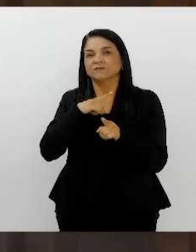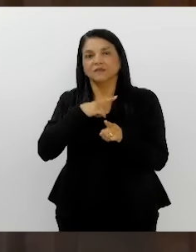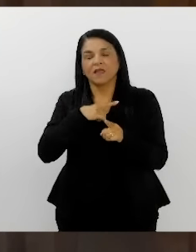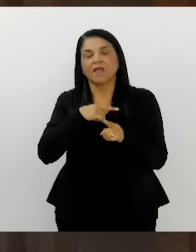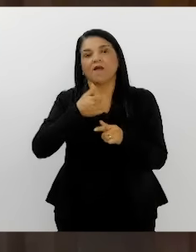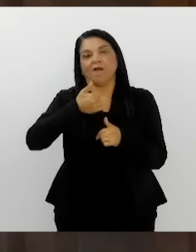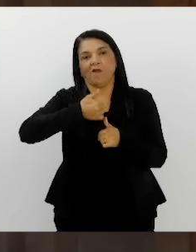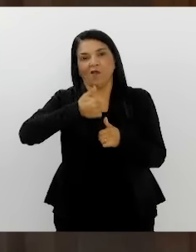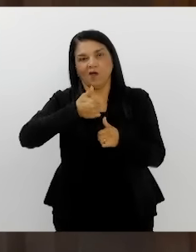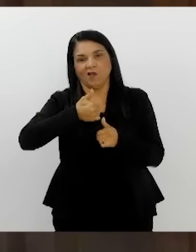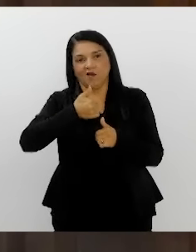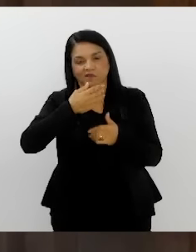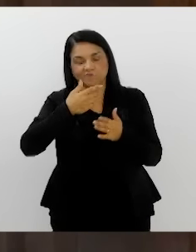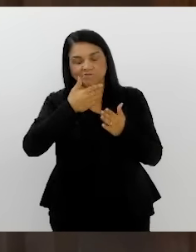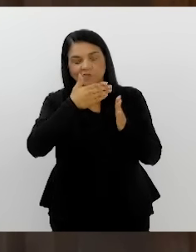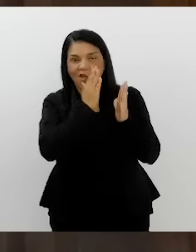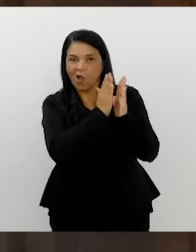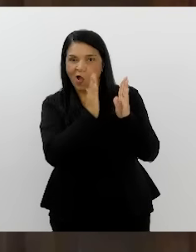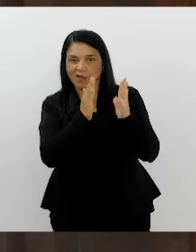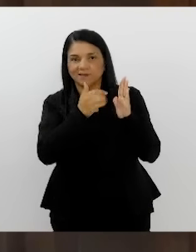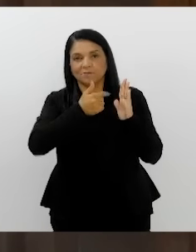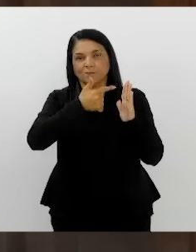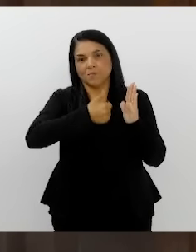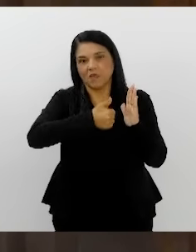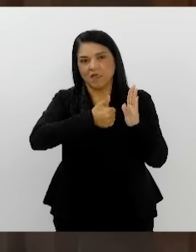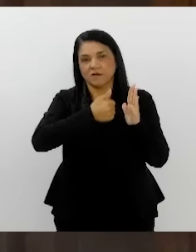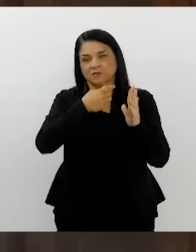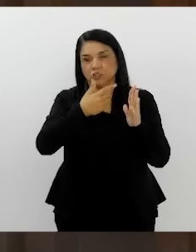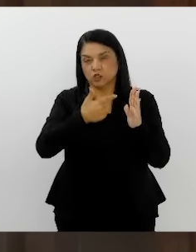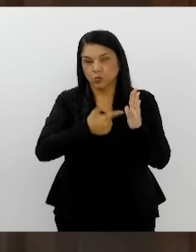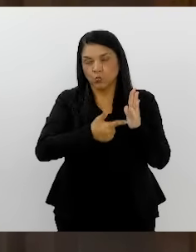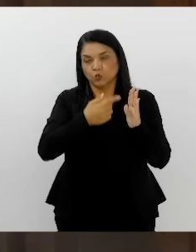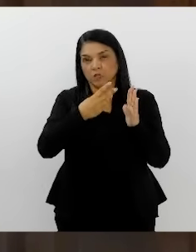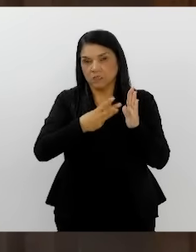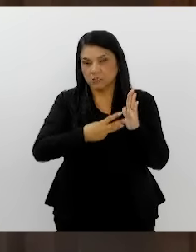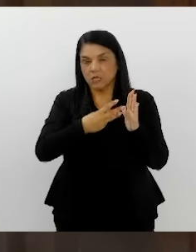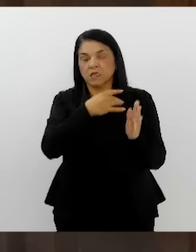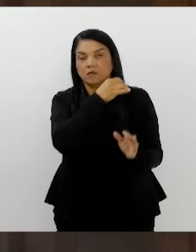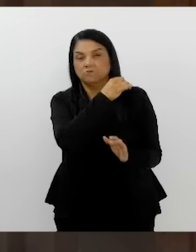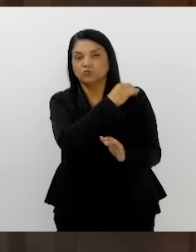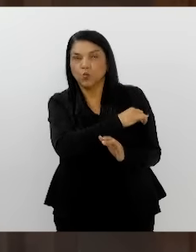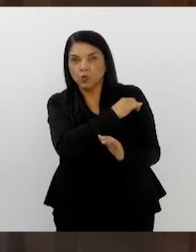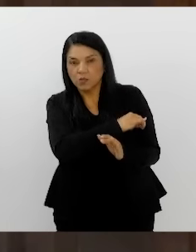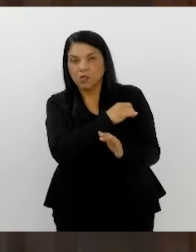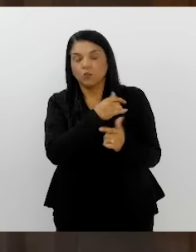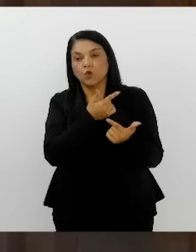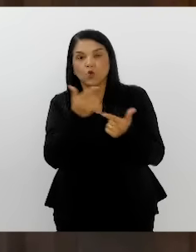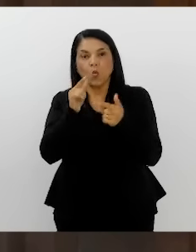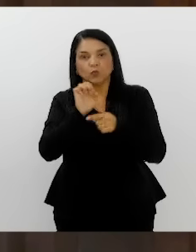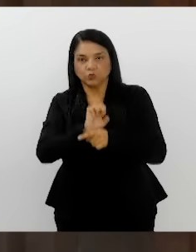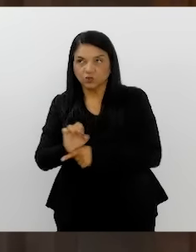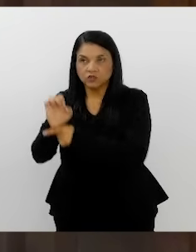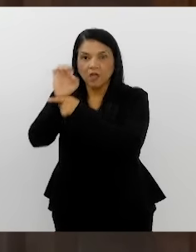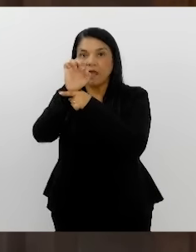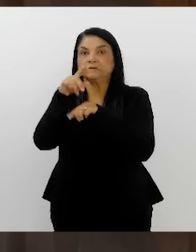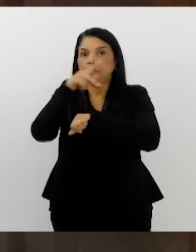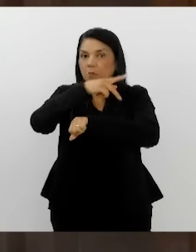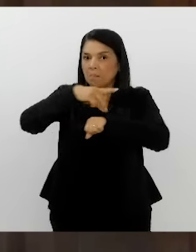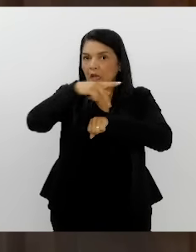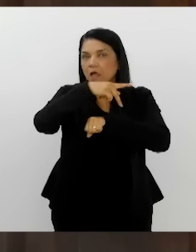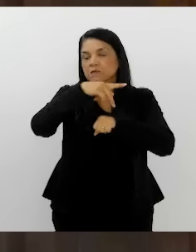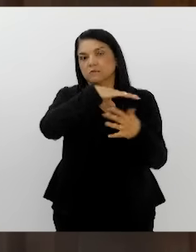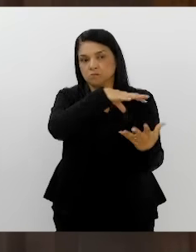segunda, da ordem primeira, não só do estado do Rio de Janeiro, mas tem arautos aqui de outros estados e de outros países, é porque um